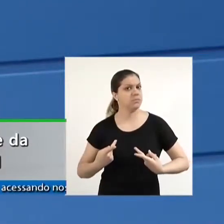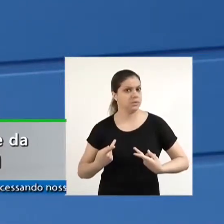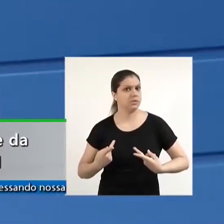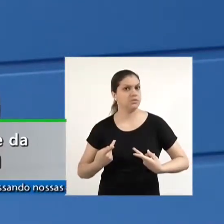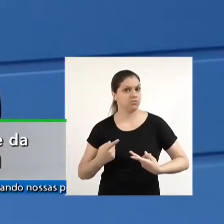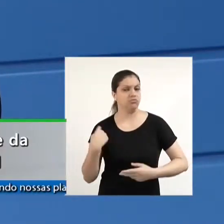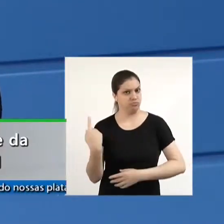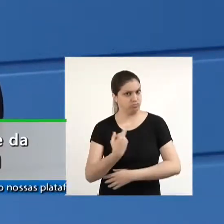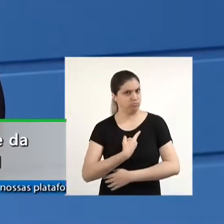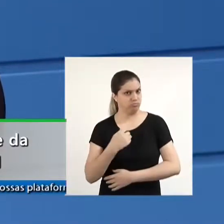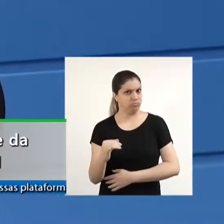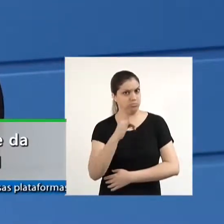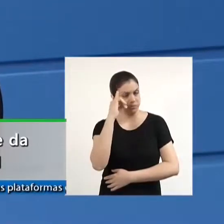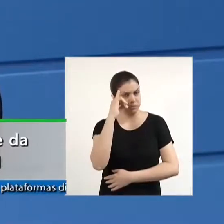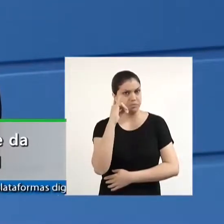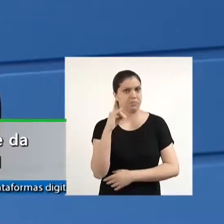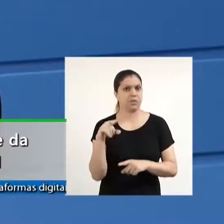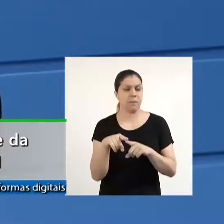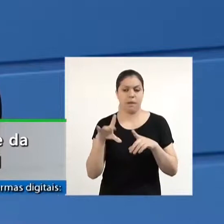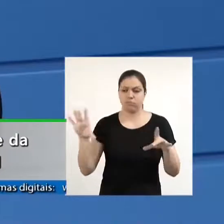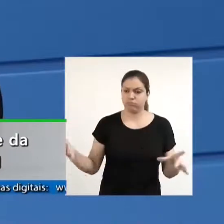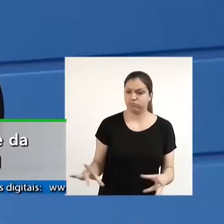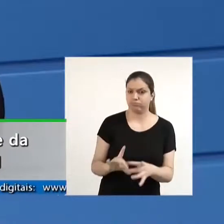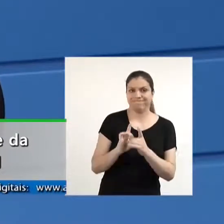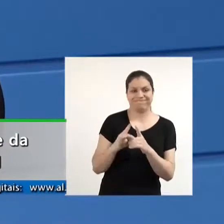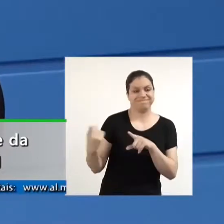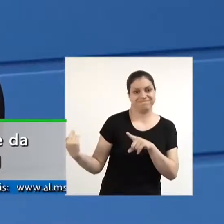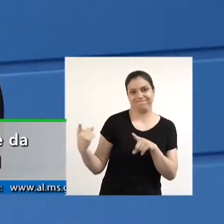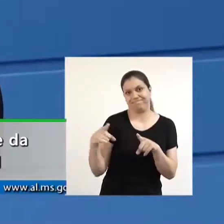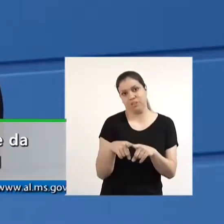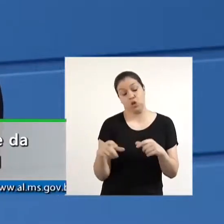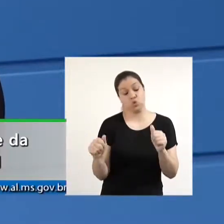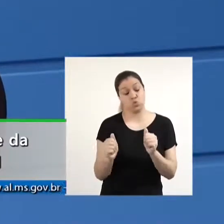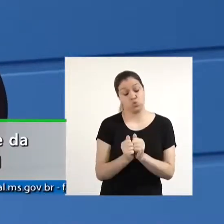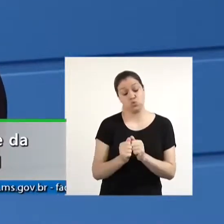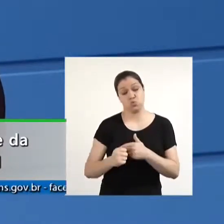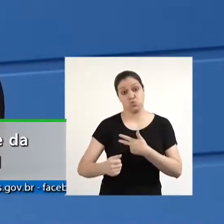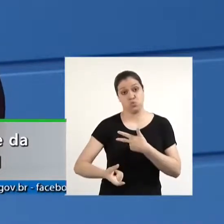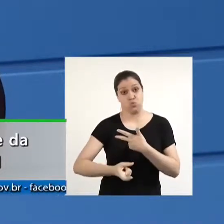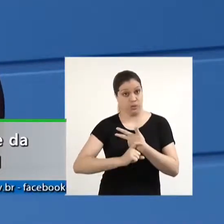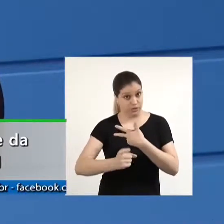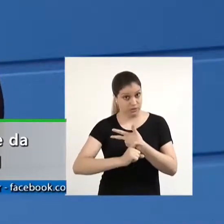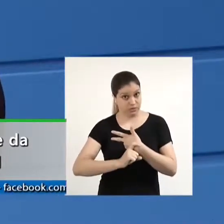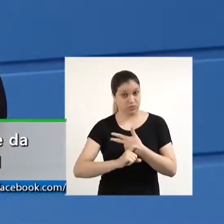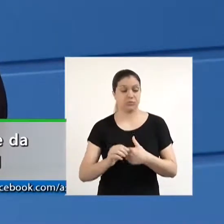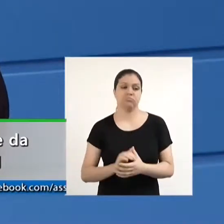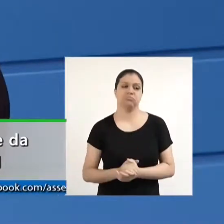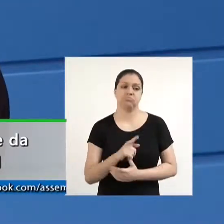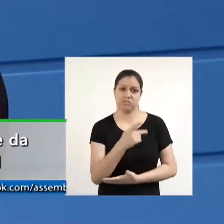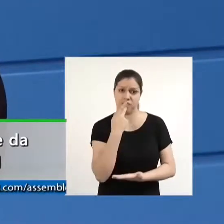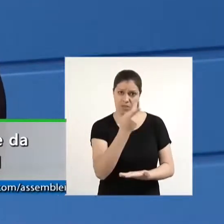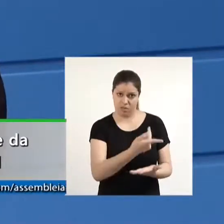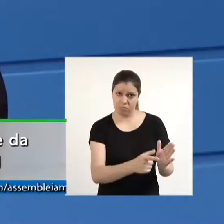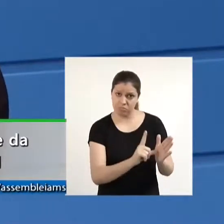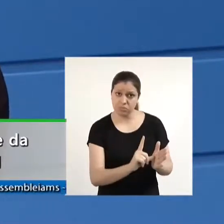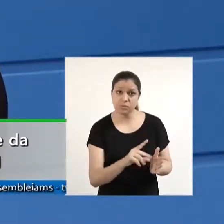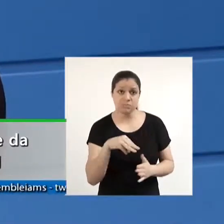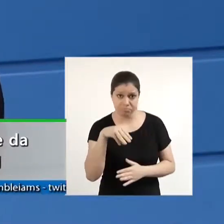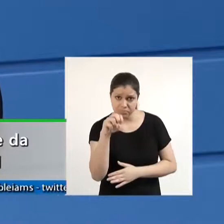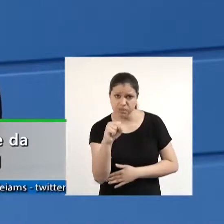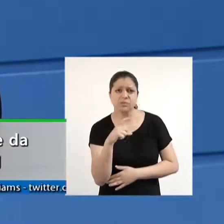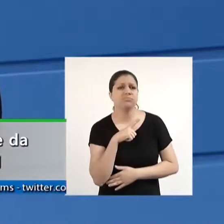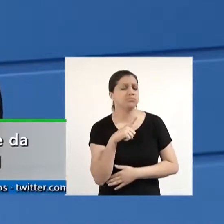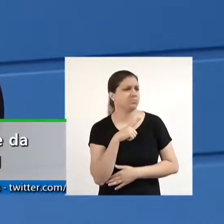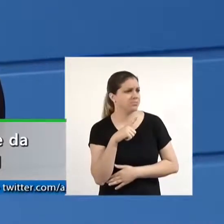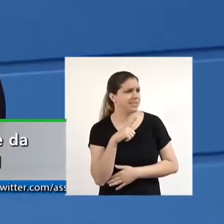casa e a integração que nós estamos buscando fazer junto com o Executivo. Vossa Excelência disse bem que Mato Grosso do Sul, apesar das